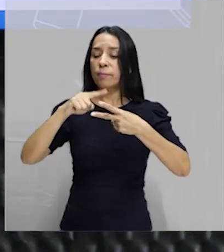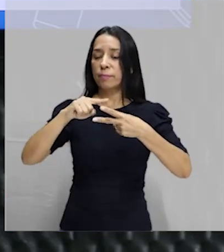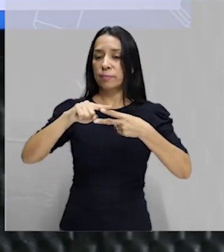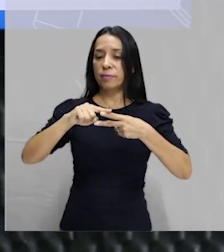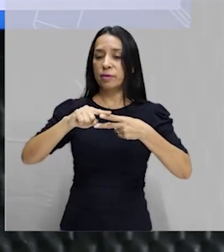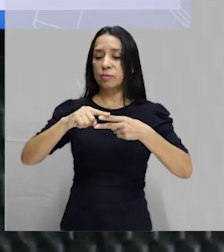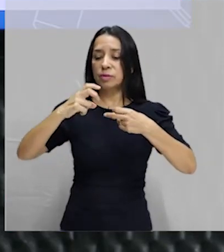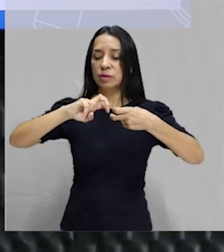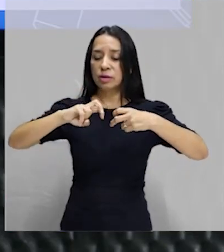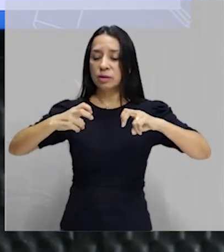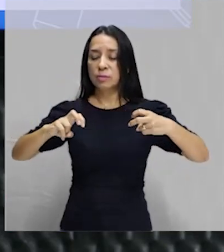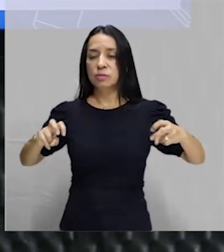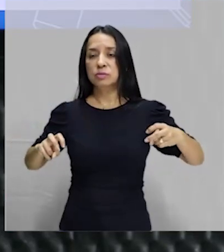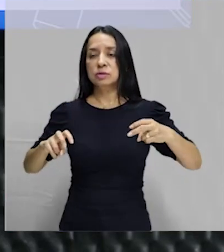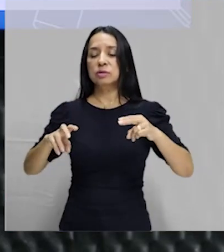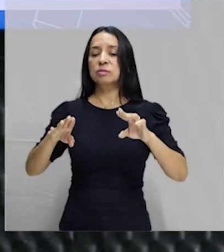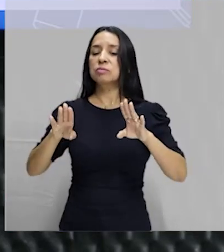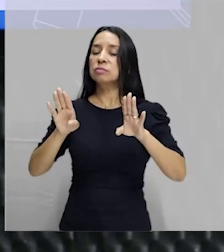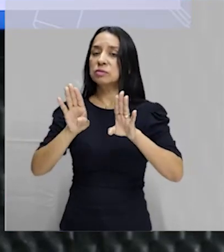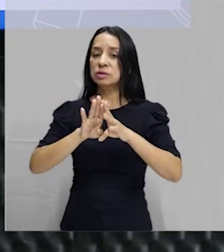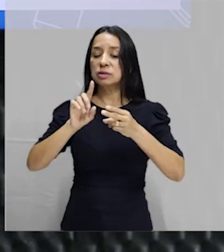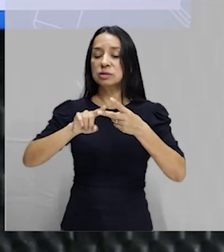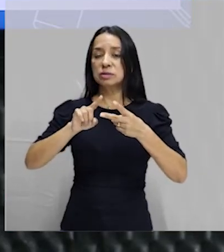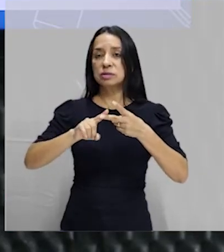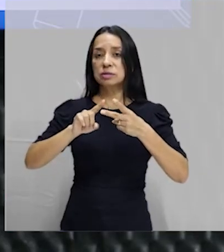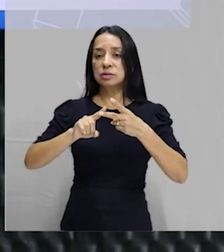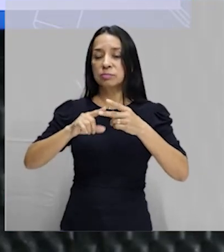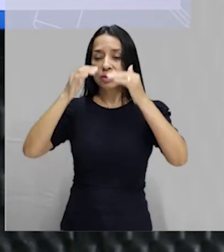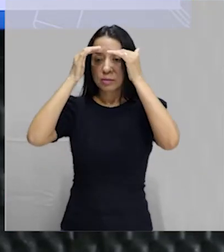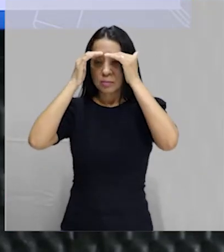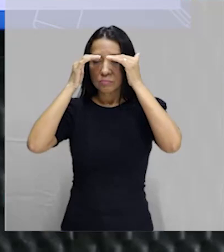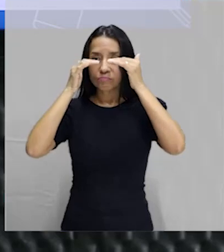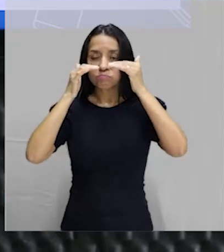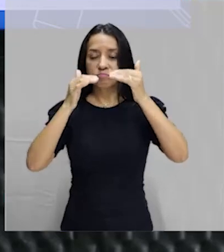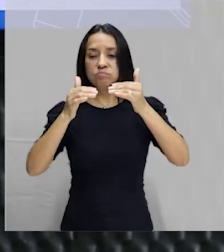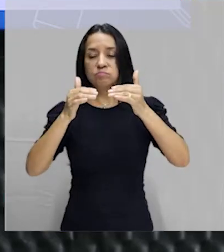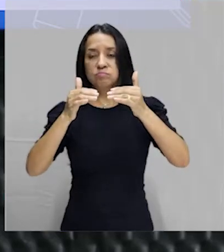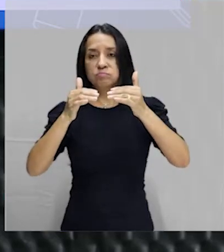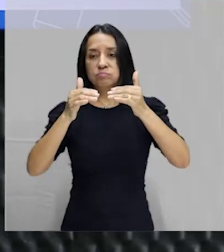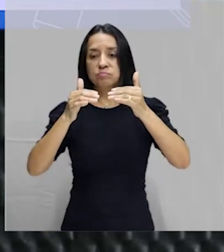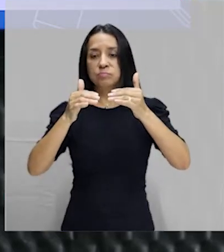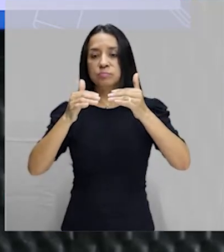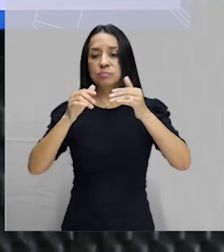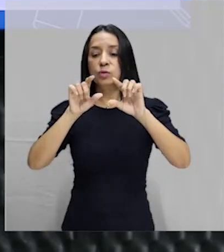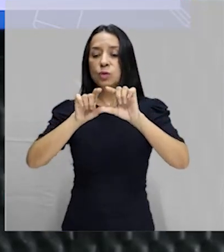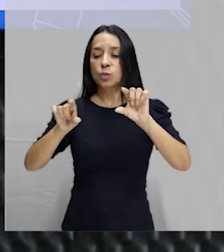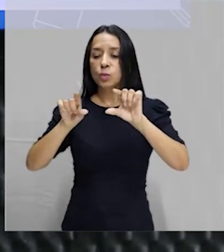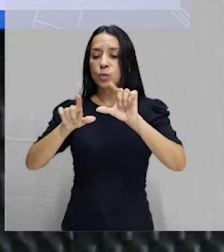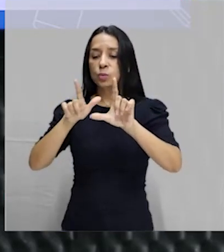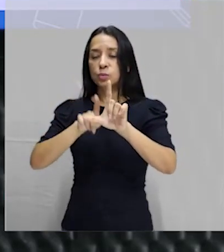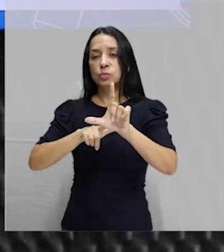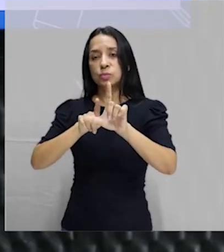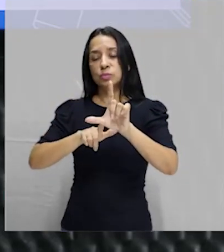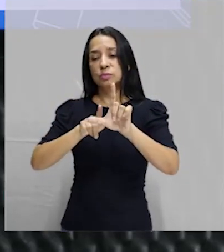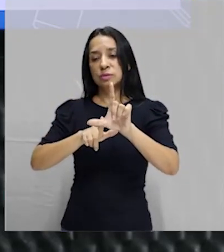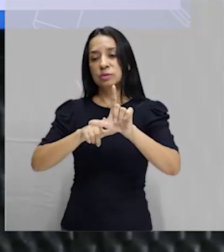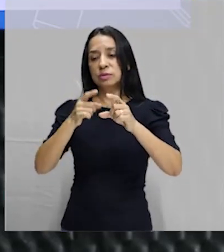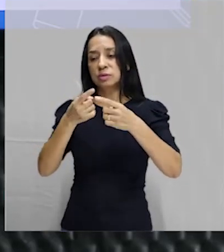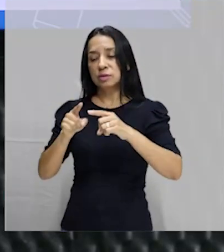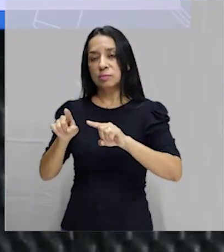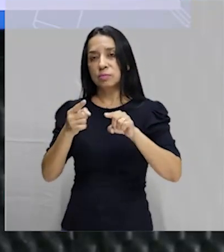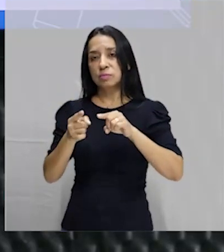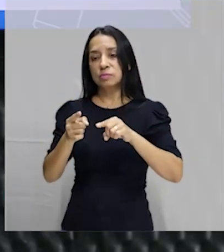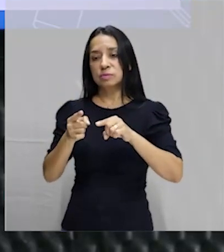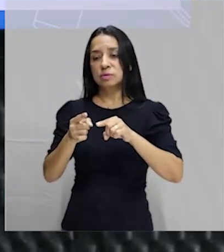submissão. Inclusive, na letra da música Mulheres de Atenas, de Chico Buarque e Augusto Boal, você